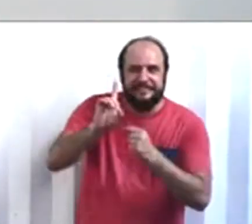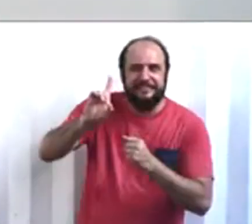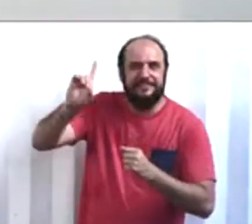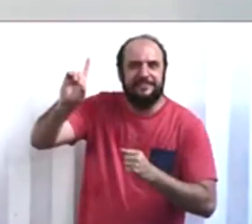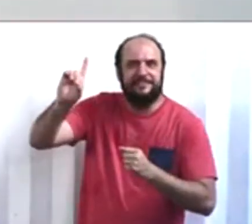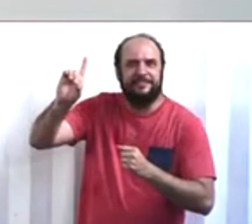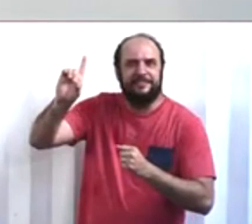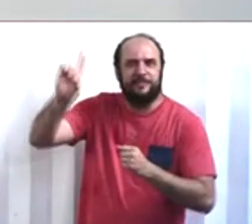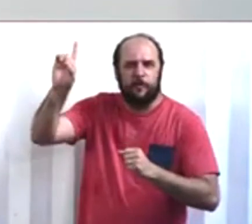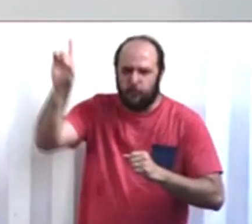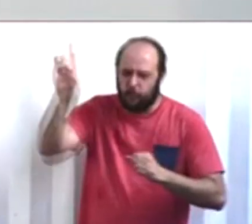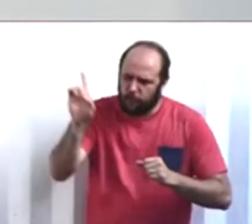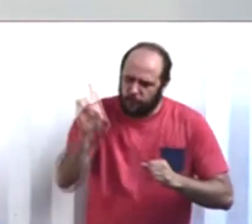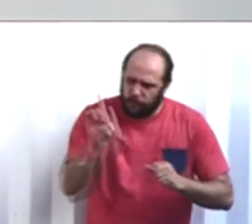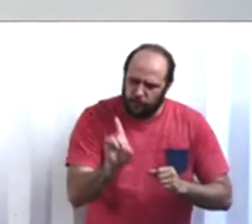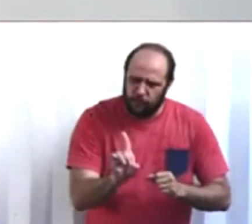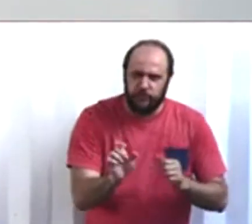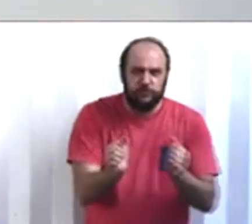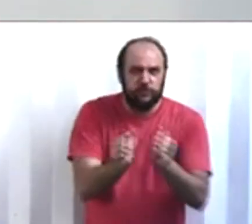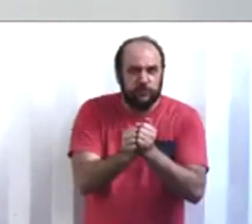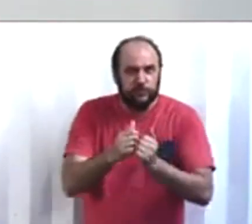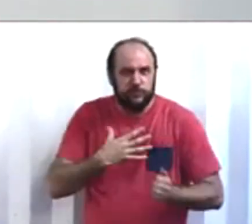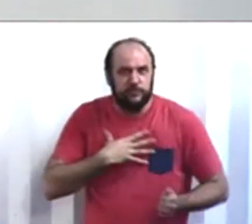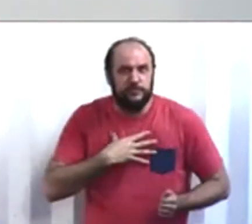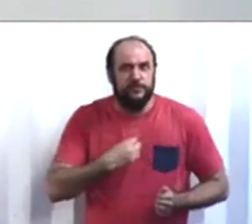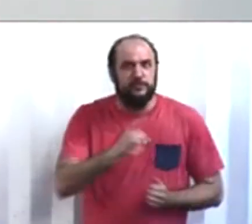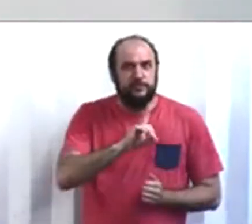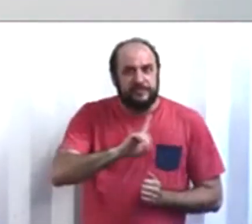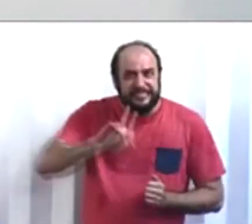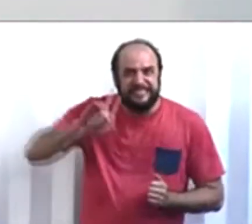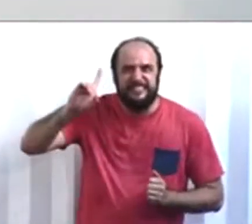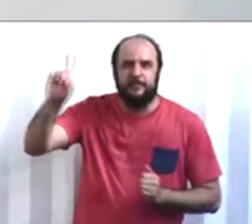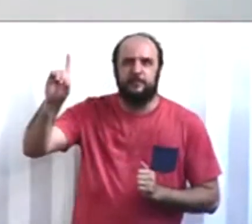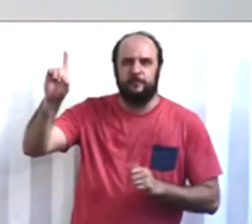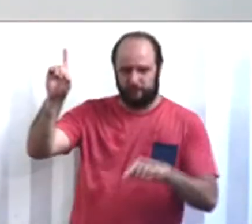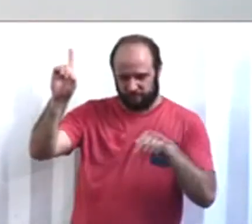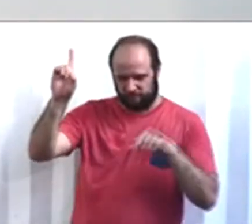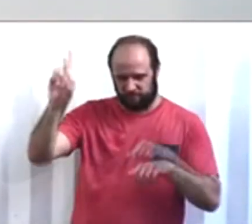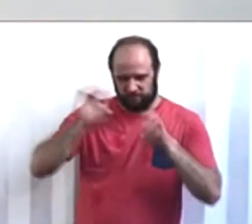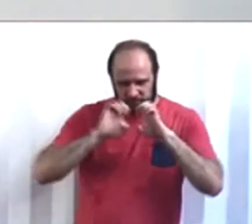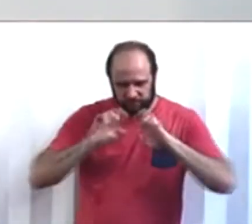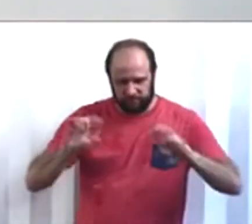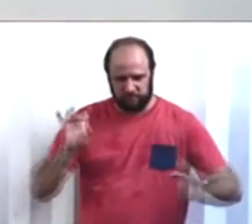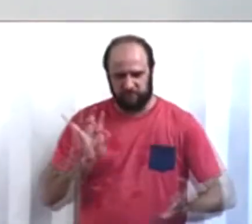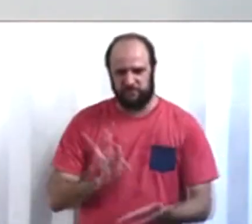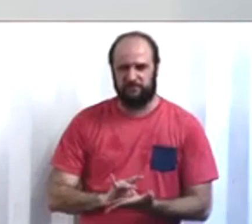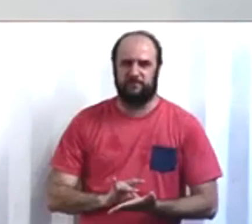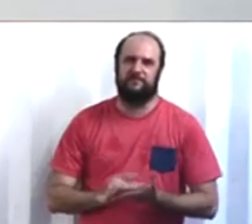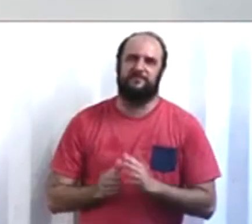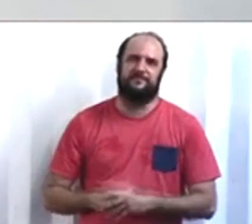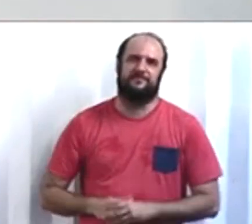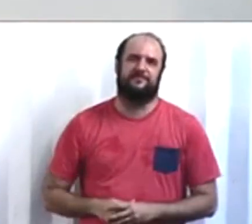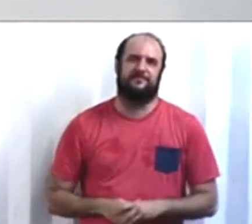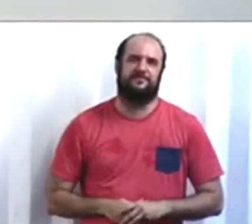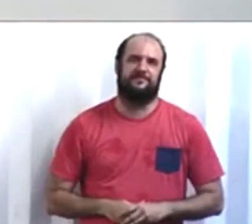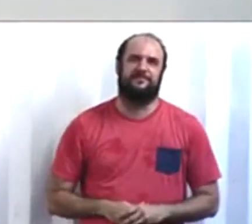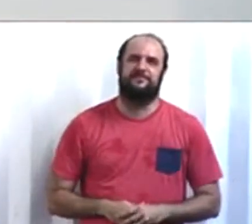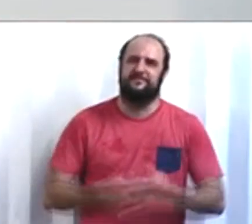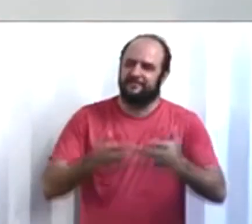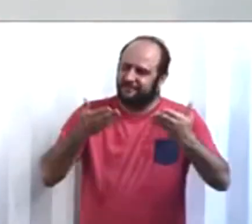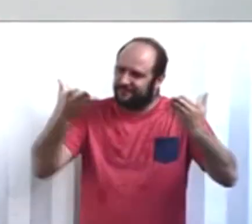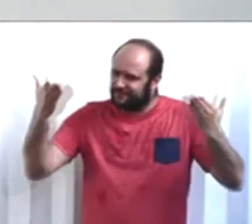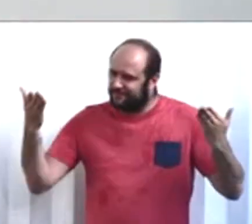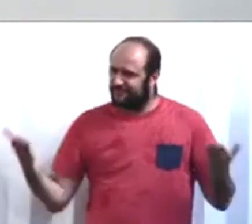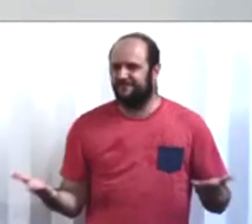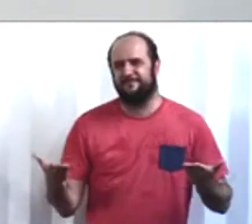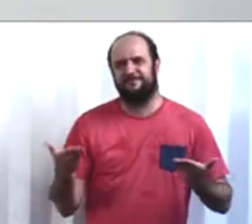ali, comissionando o Filho de Deus, para ele ser o Evangelho vivo. Meus queridos irmãos e irmãs, eu